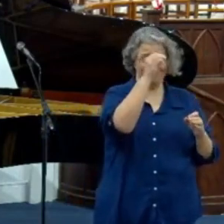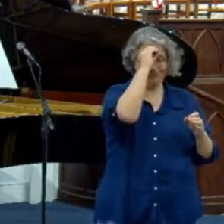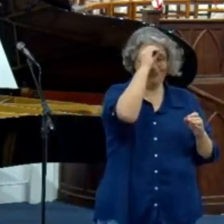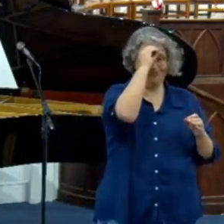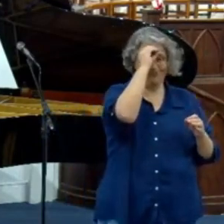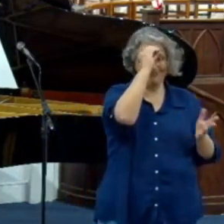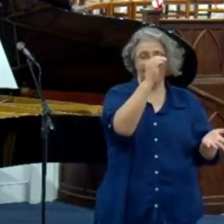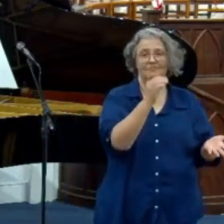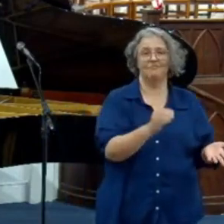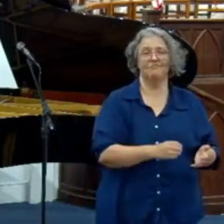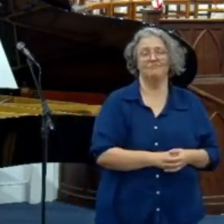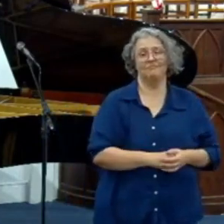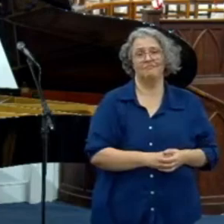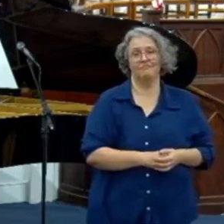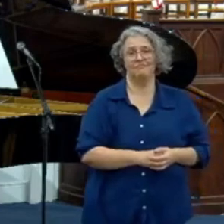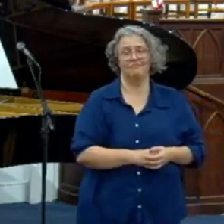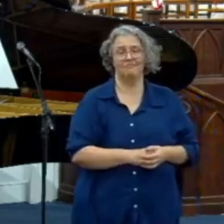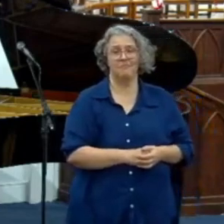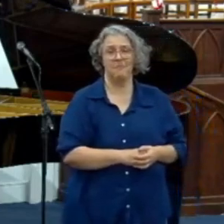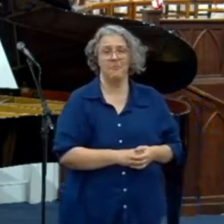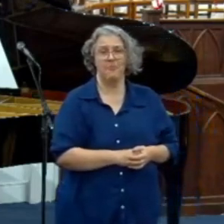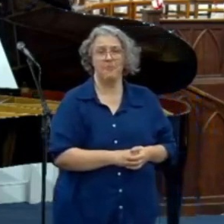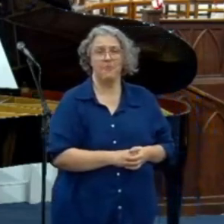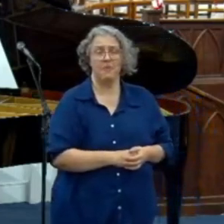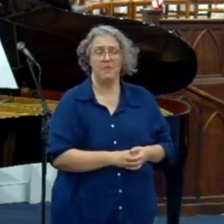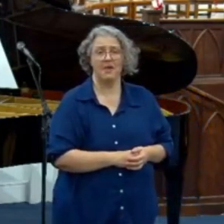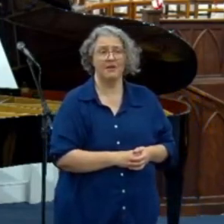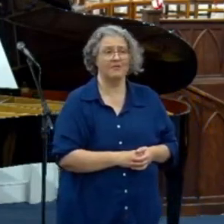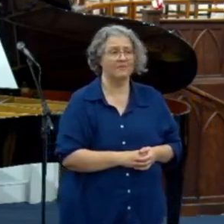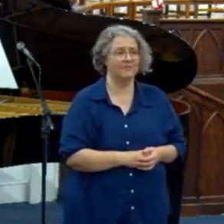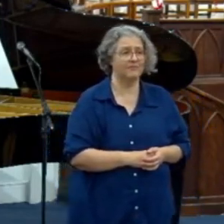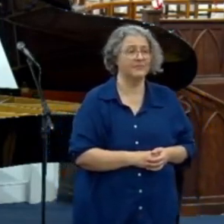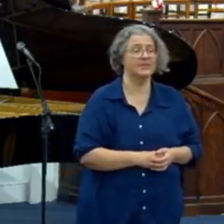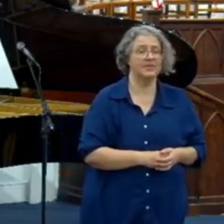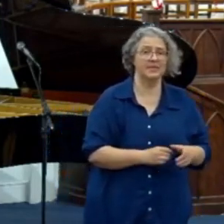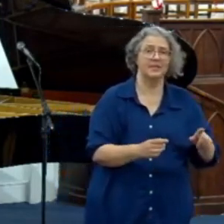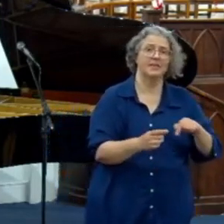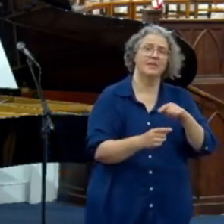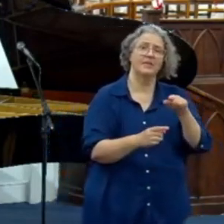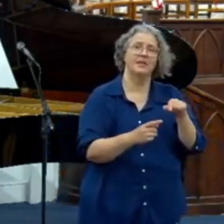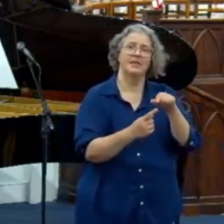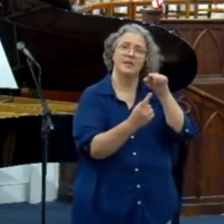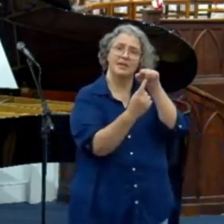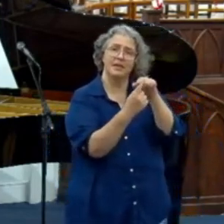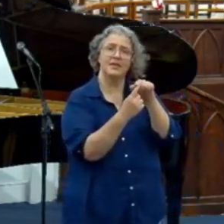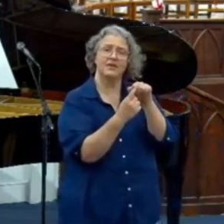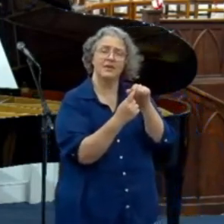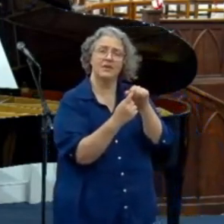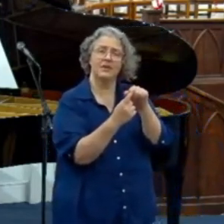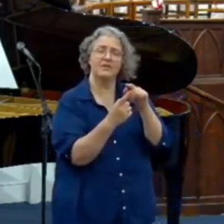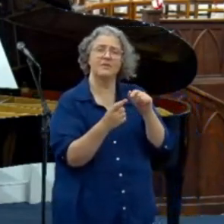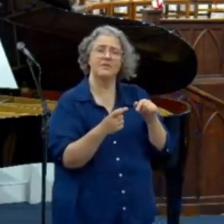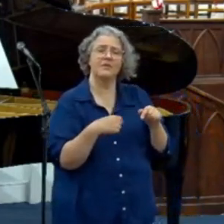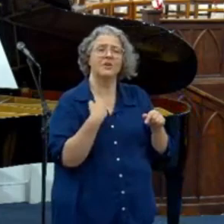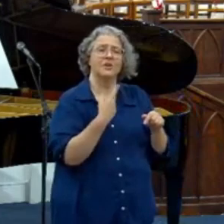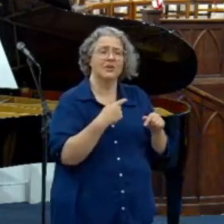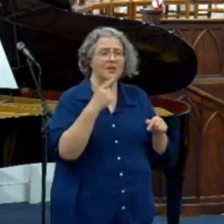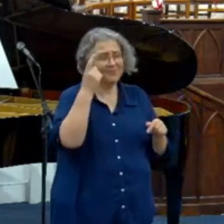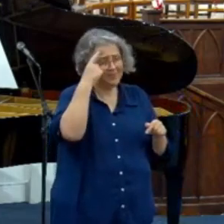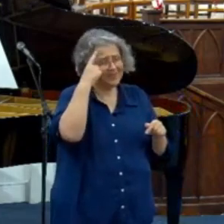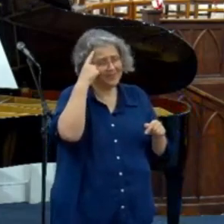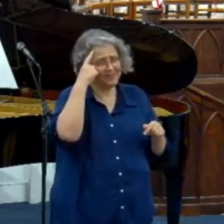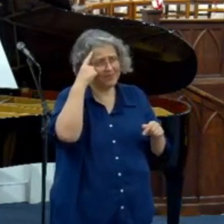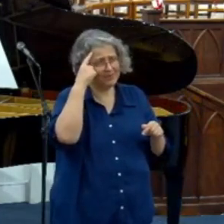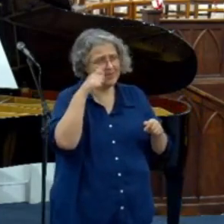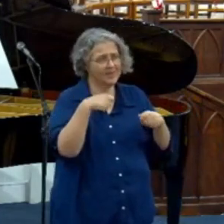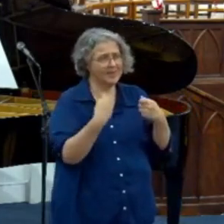passagem, o alvo é: nós podemos verdadeiramente reconhecer a nossa necessidade